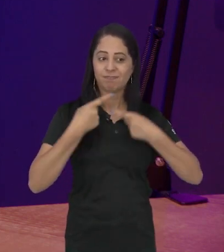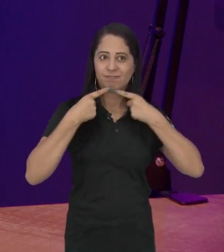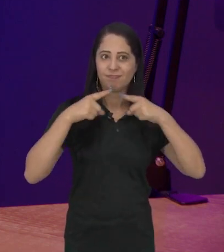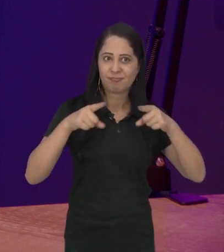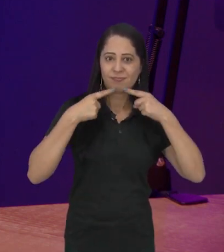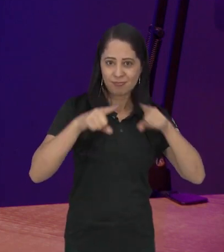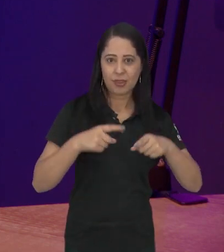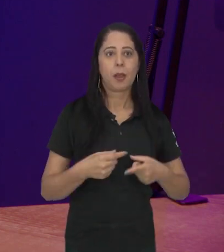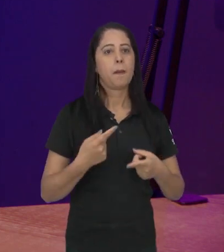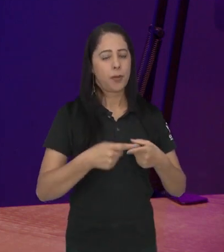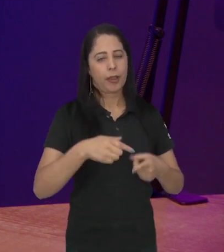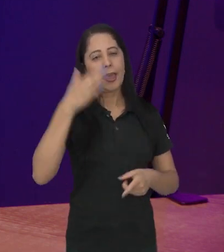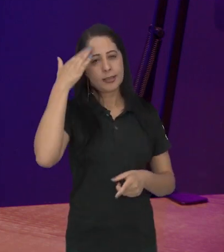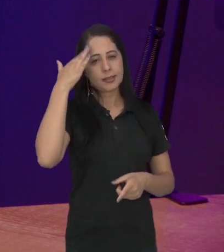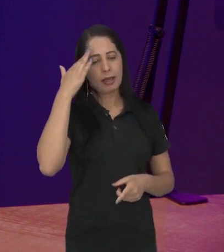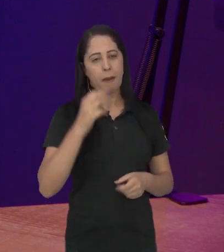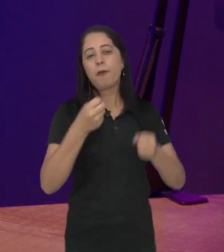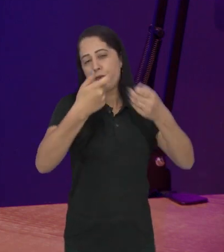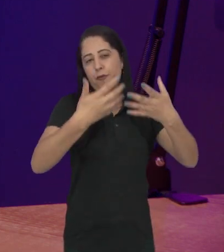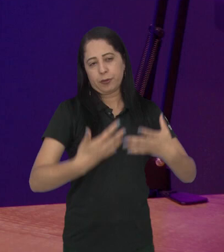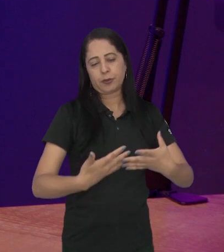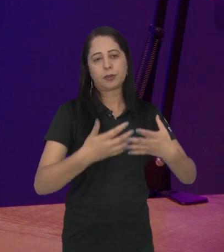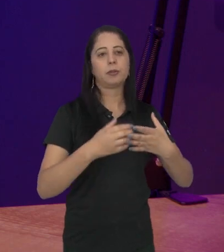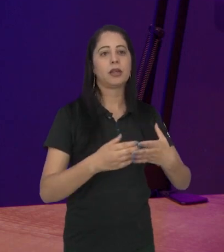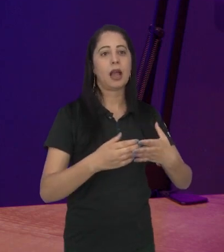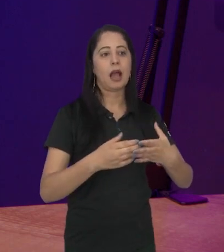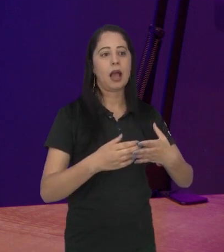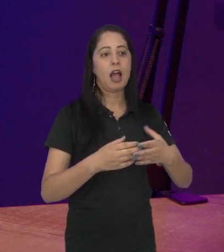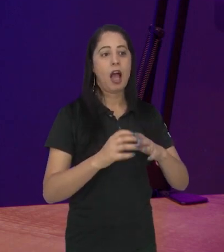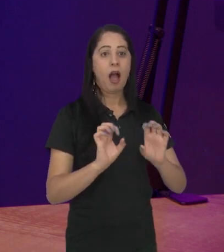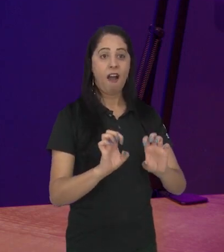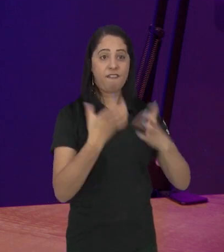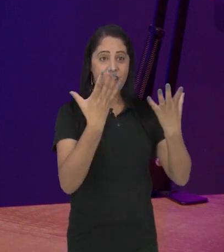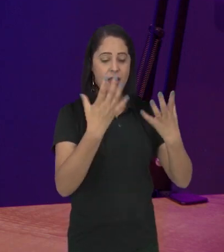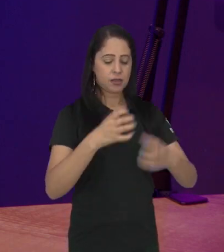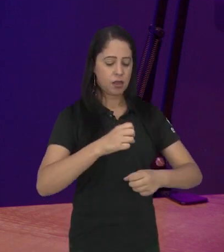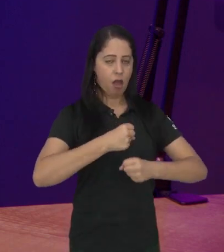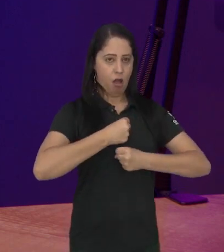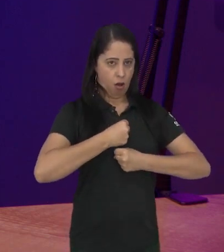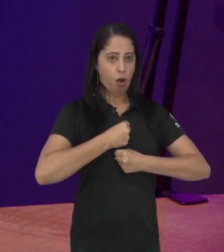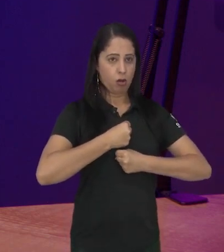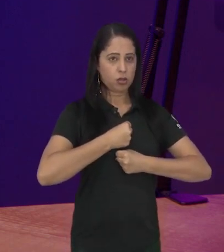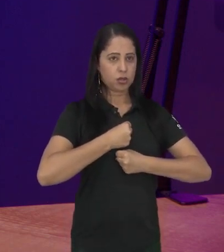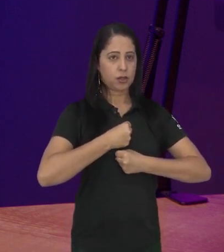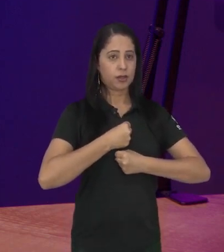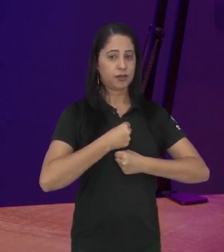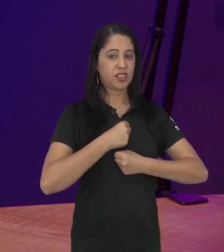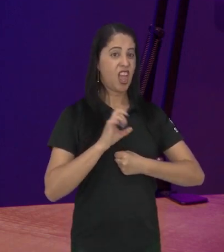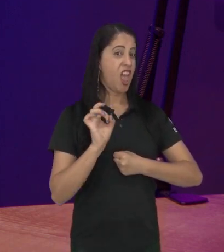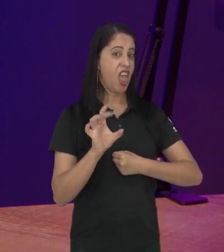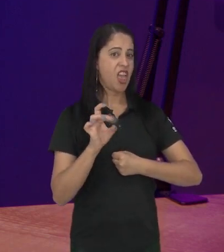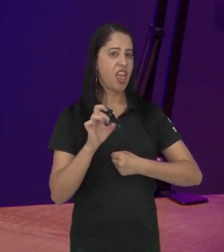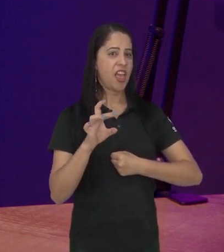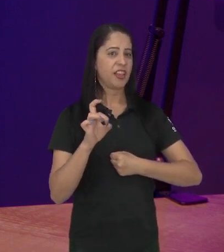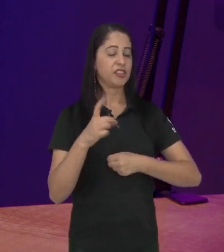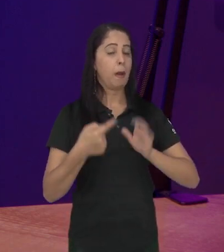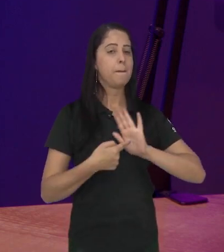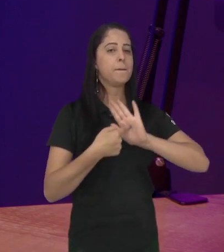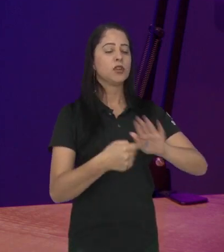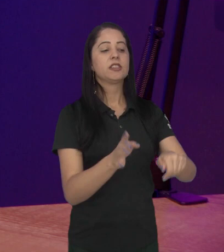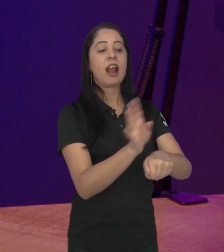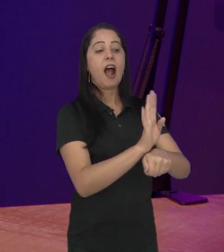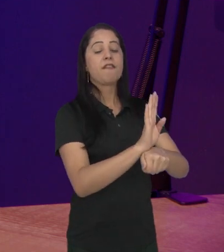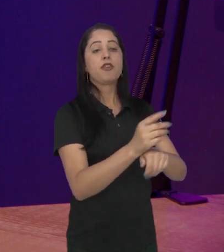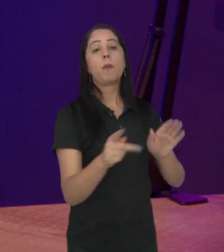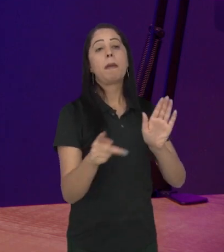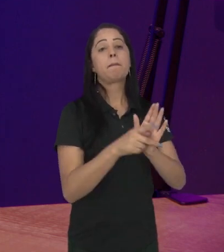gente sabe que o Oscar ele foi criado, né, e daí trazendo um pouquinho da história, o Oscar ele foi criado justamente para dar